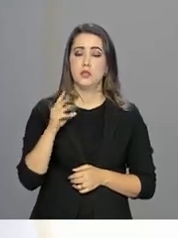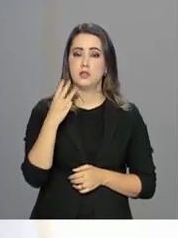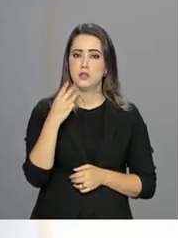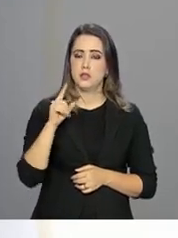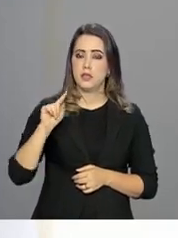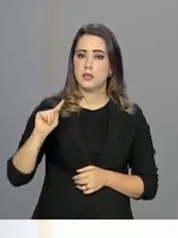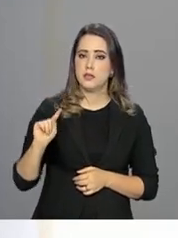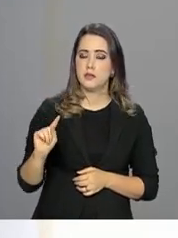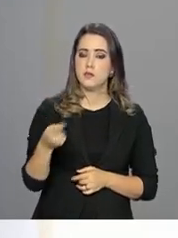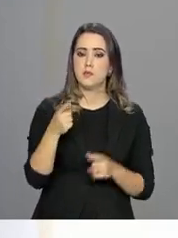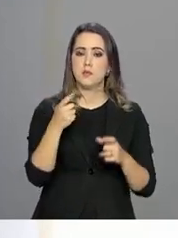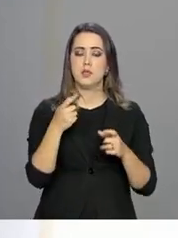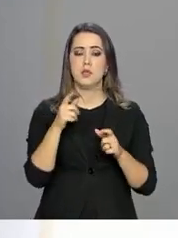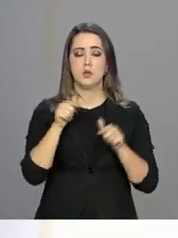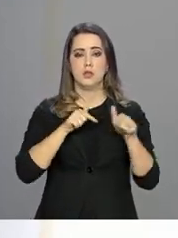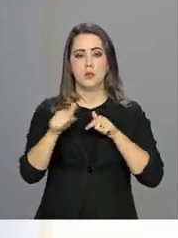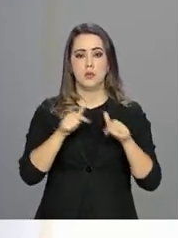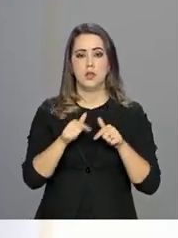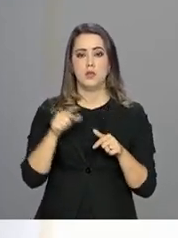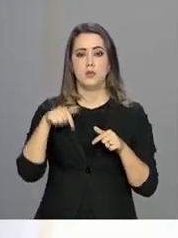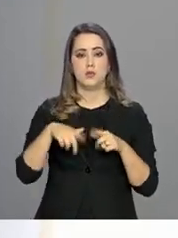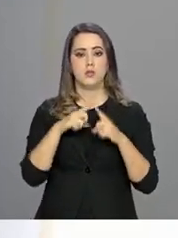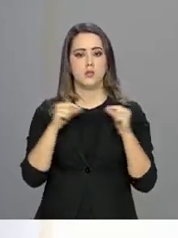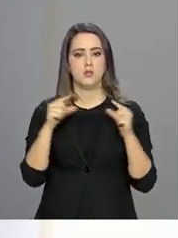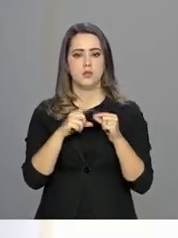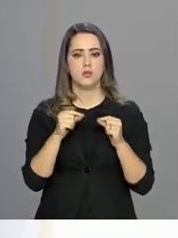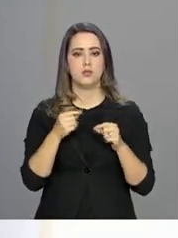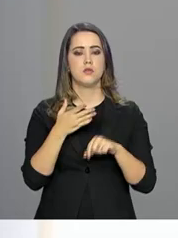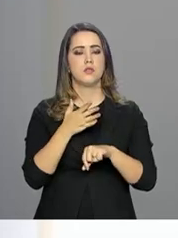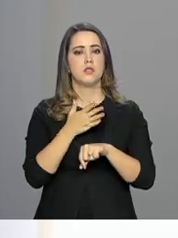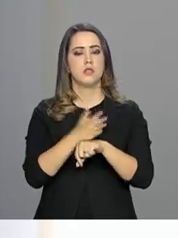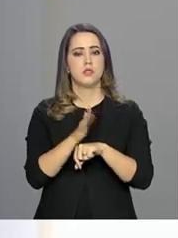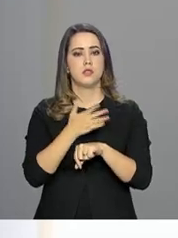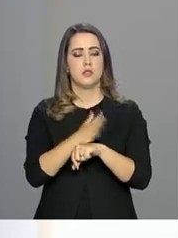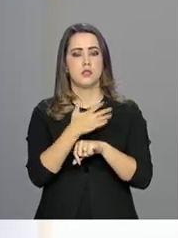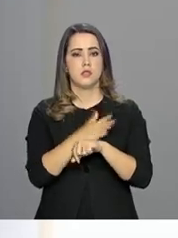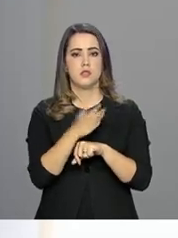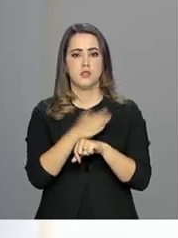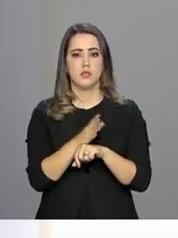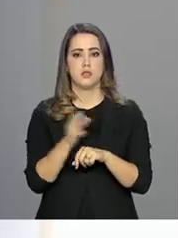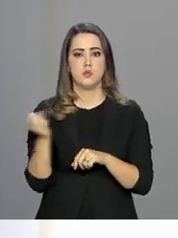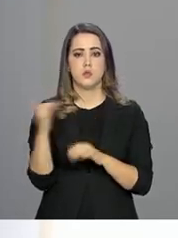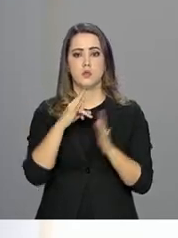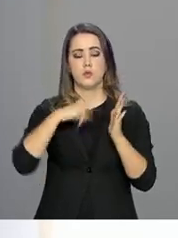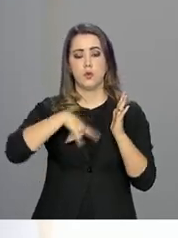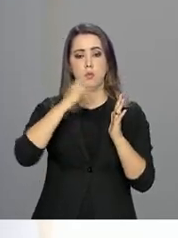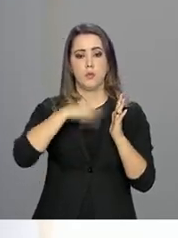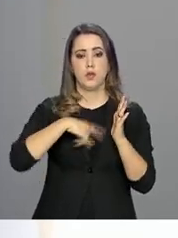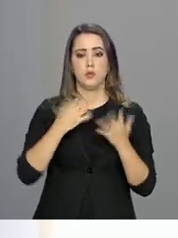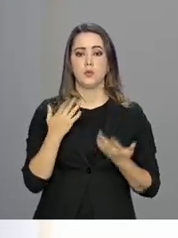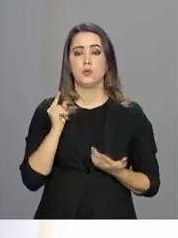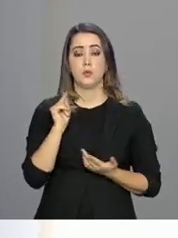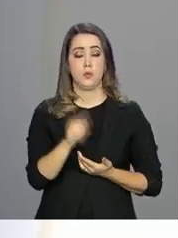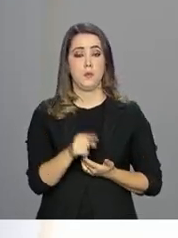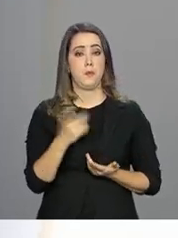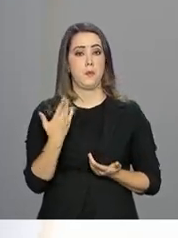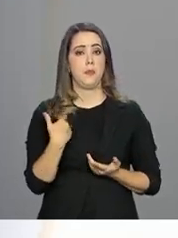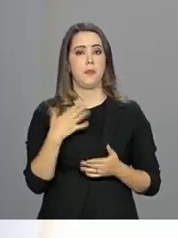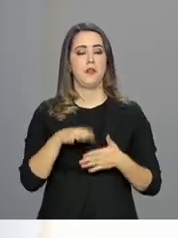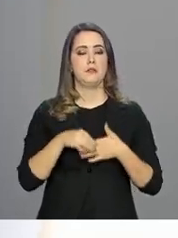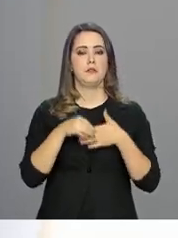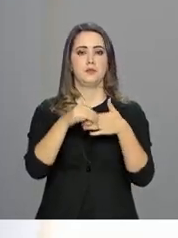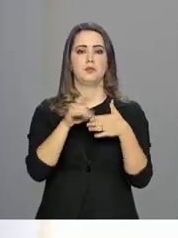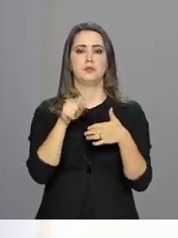edifício sede dos correios aqui em brasília vão ser cadastrados para receber o novo documento este projecto-piloto